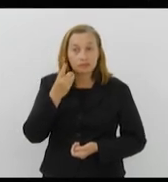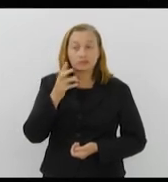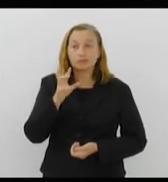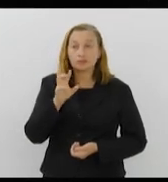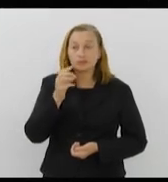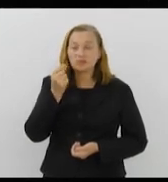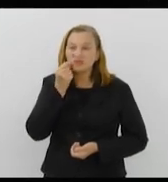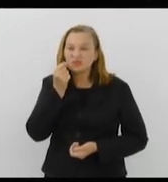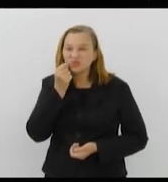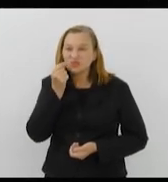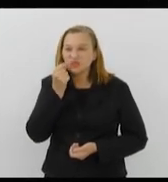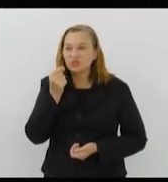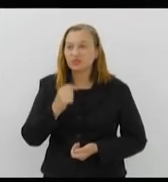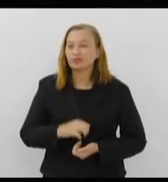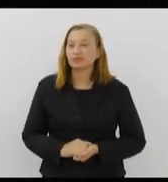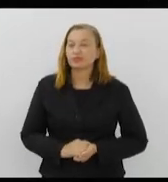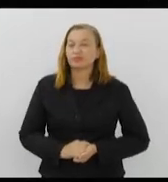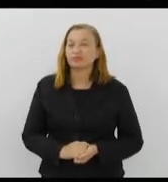Ratinho,